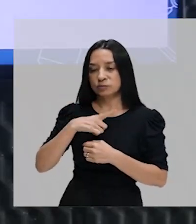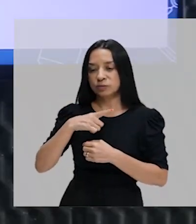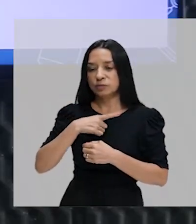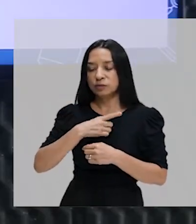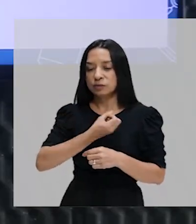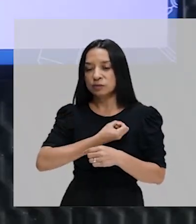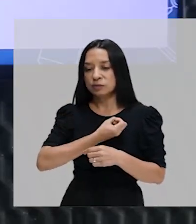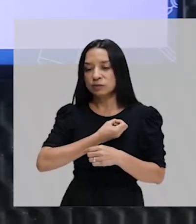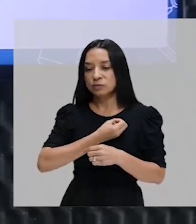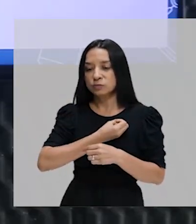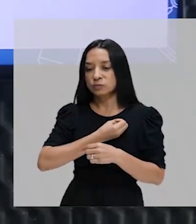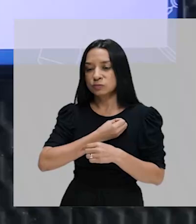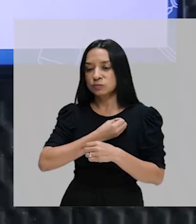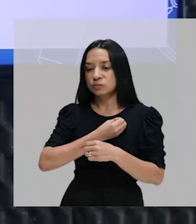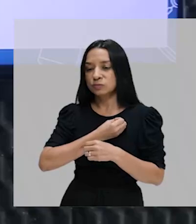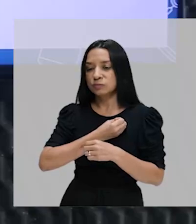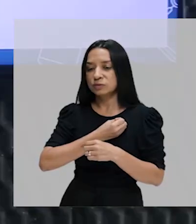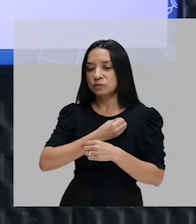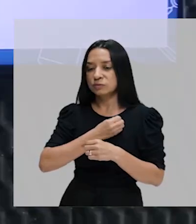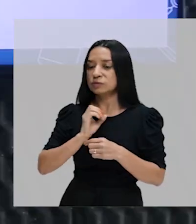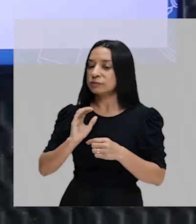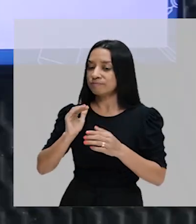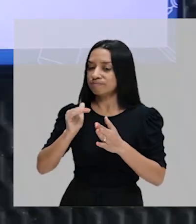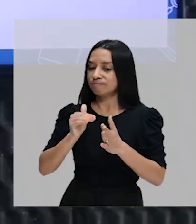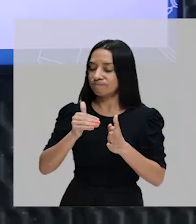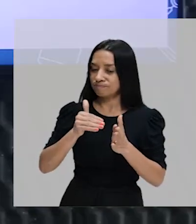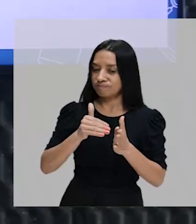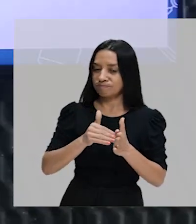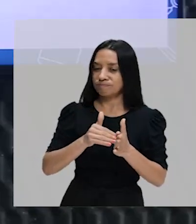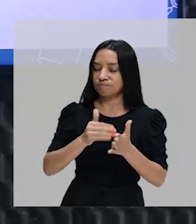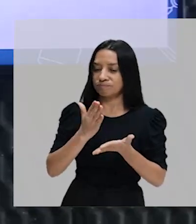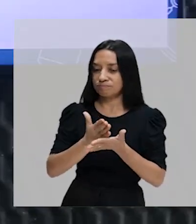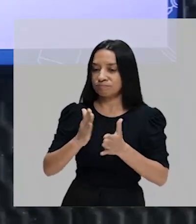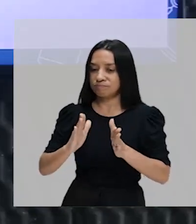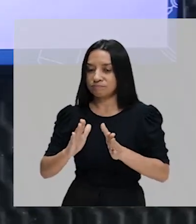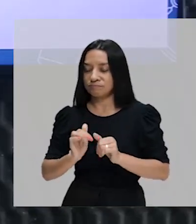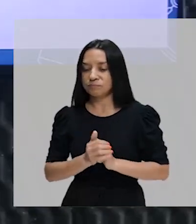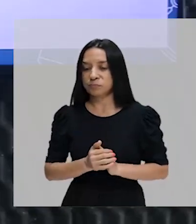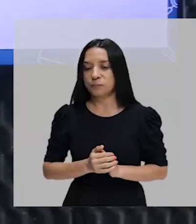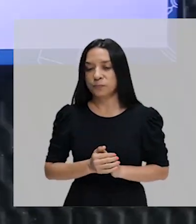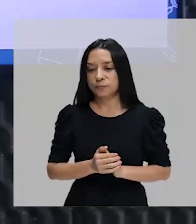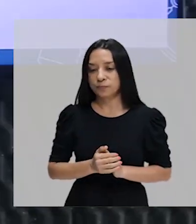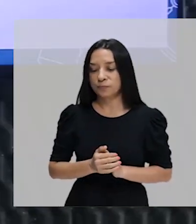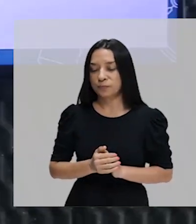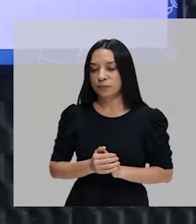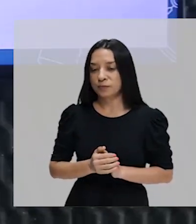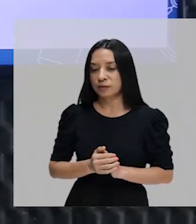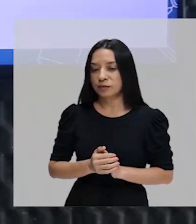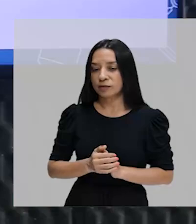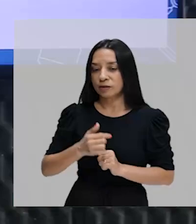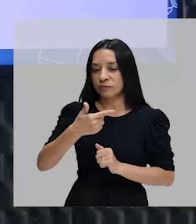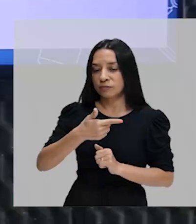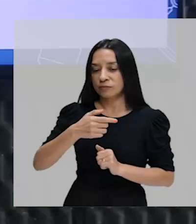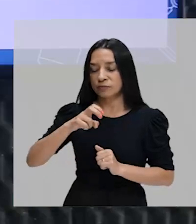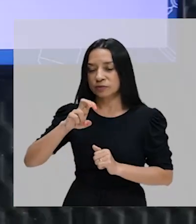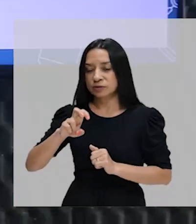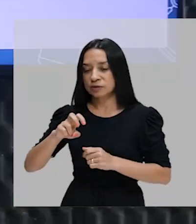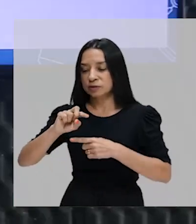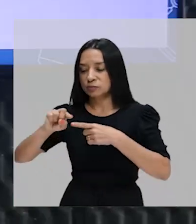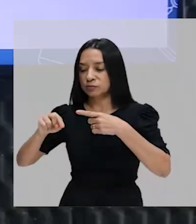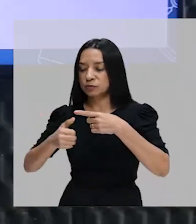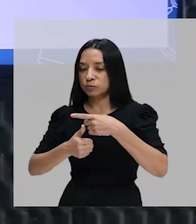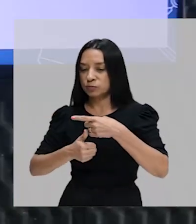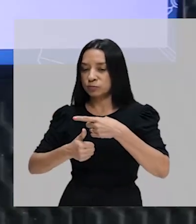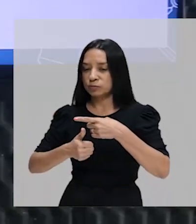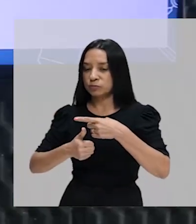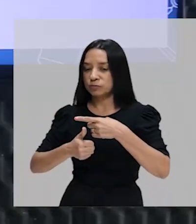número finito de casas decimais, tá? Para esses casos aqui. Então, 25 por 1 é o próprio 25, 25 por